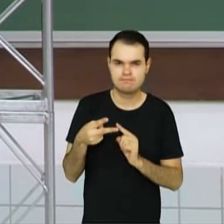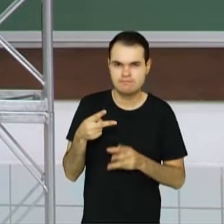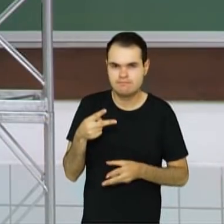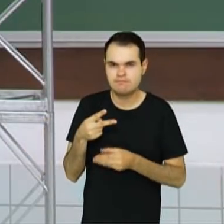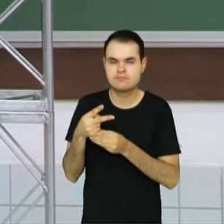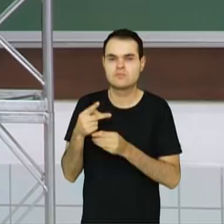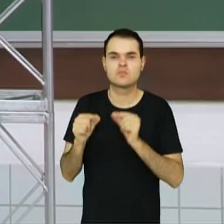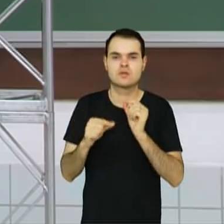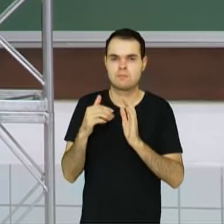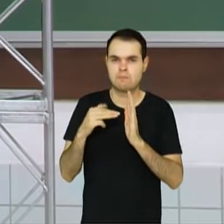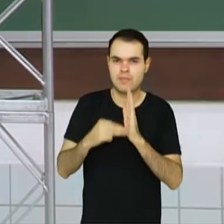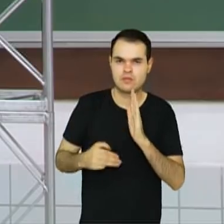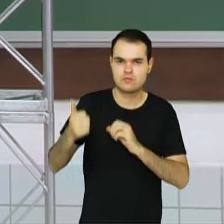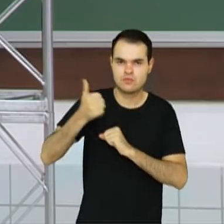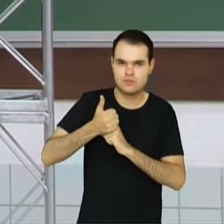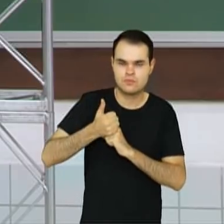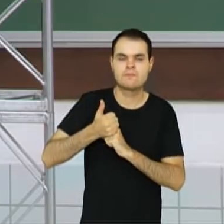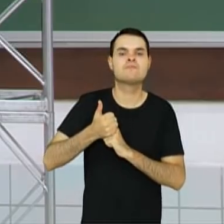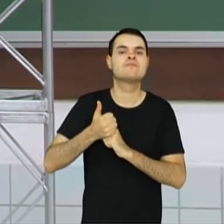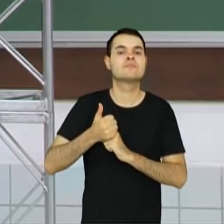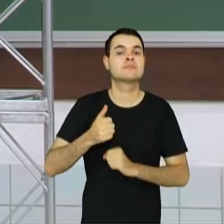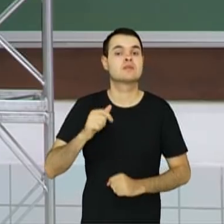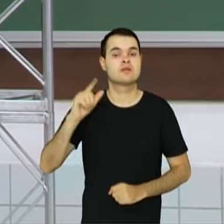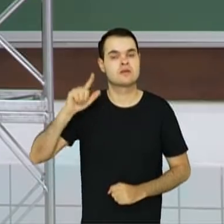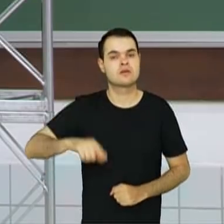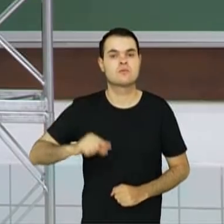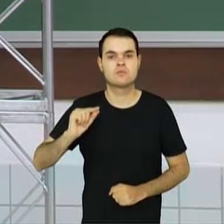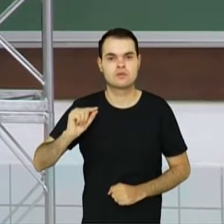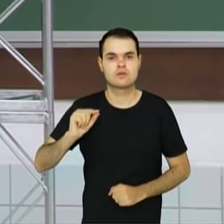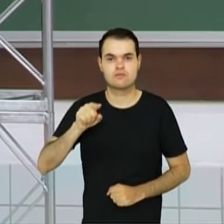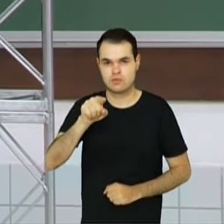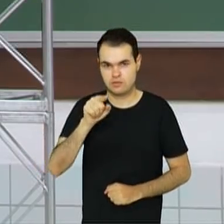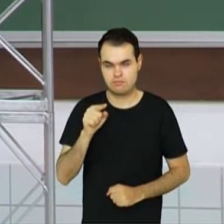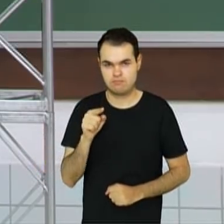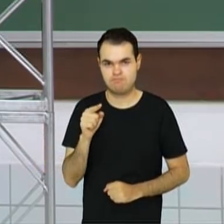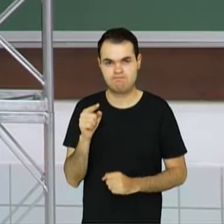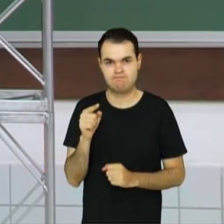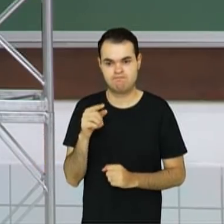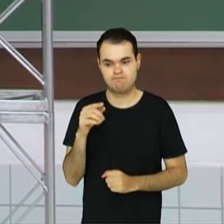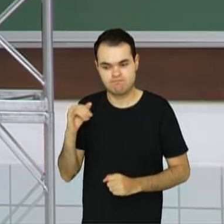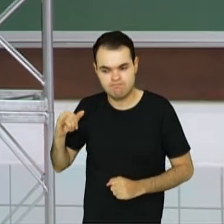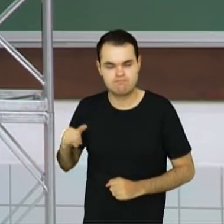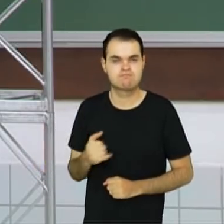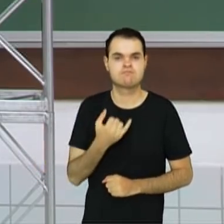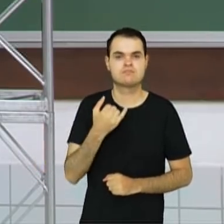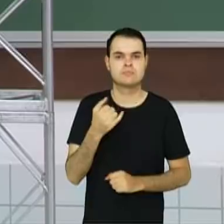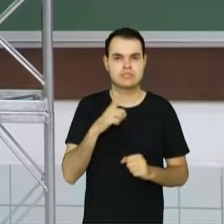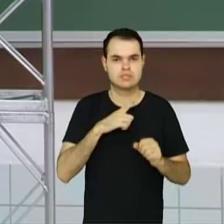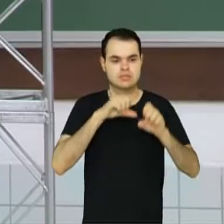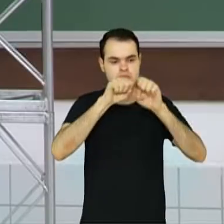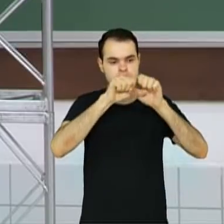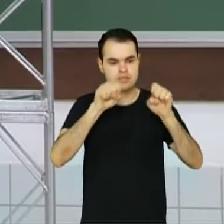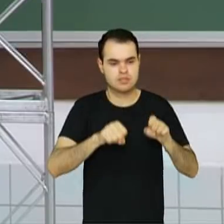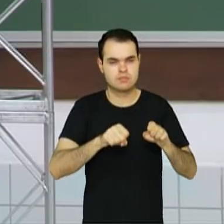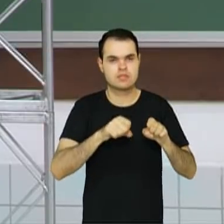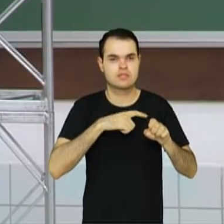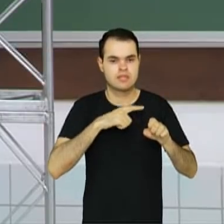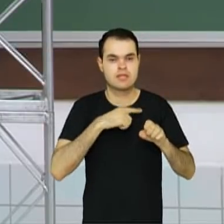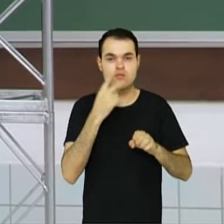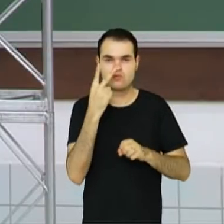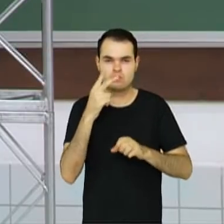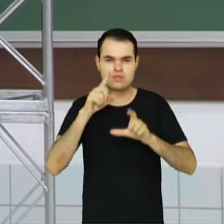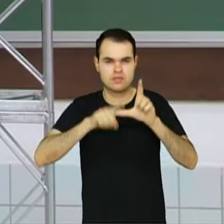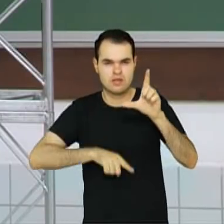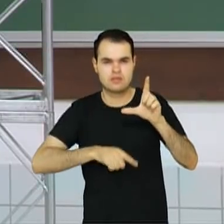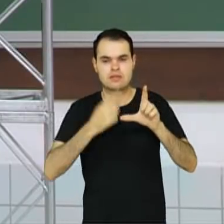de substituição, ele é muito útil quando você precisa trabalhar com sistemas em que você tem mais de duas incógnitas.